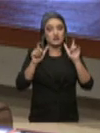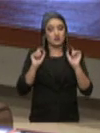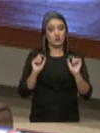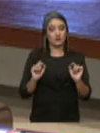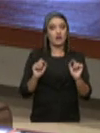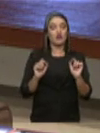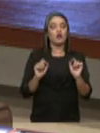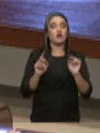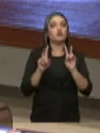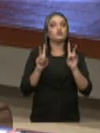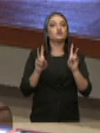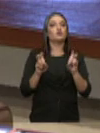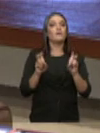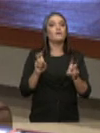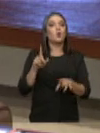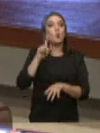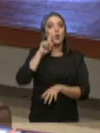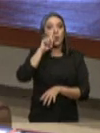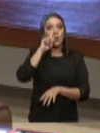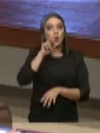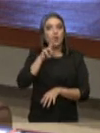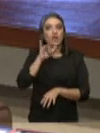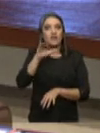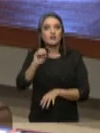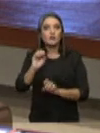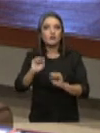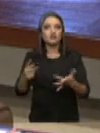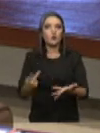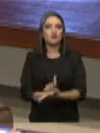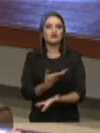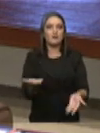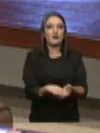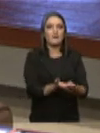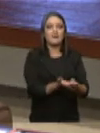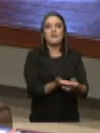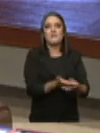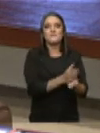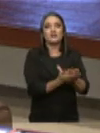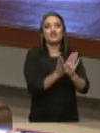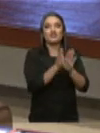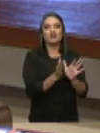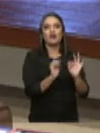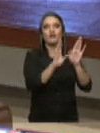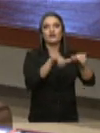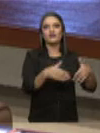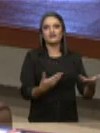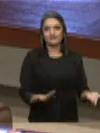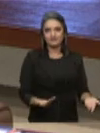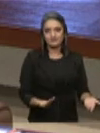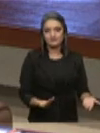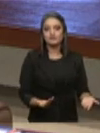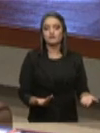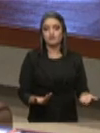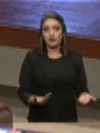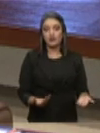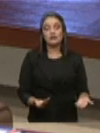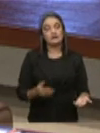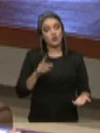do risco que pode trazer para a coisa julgada, que é elemento indissociável do